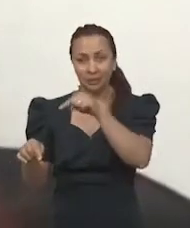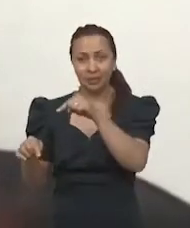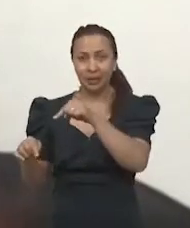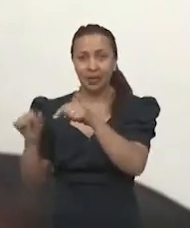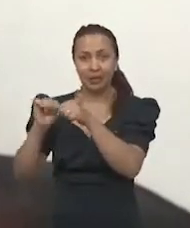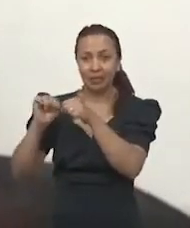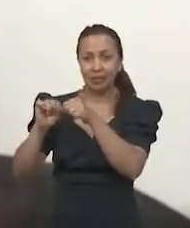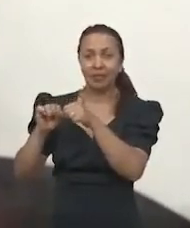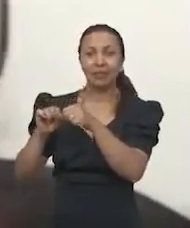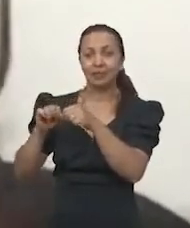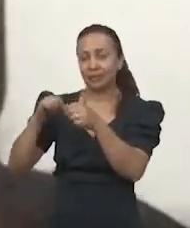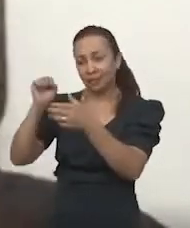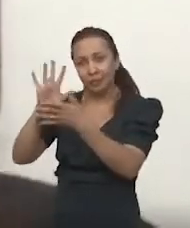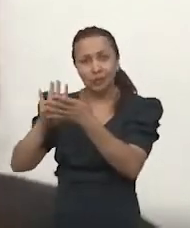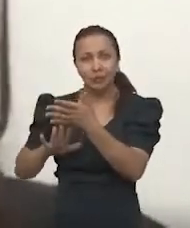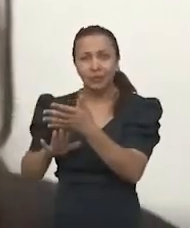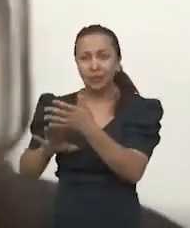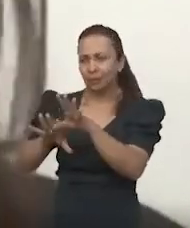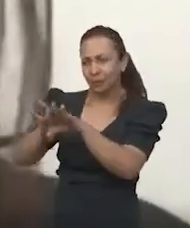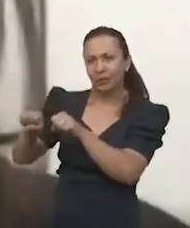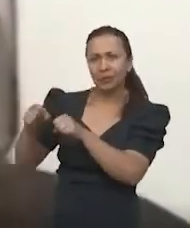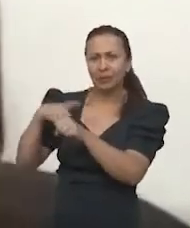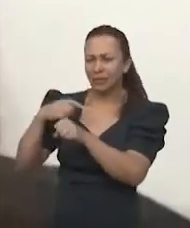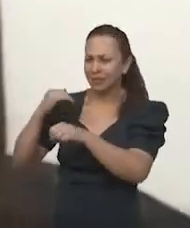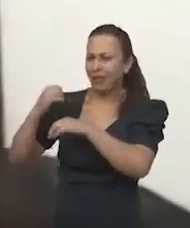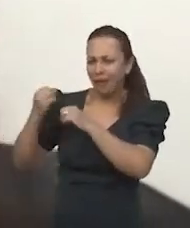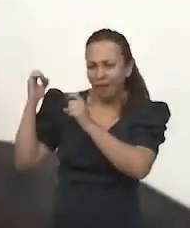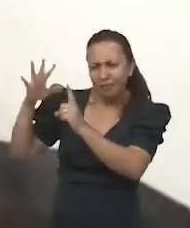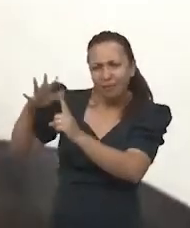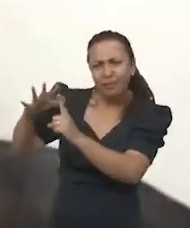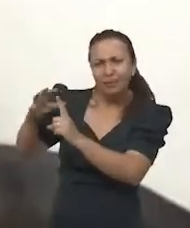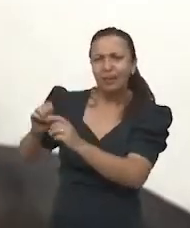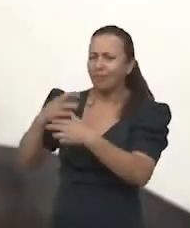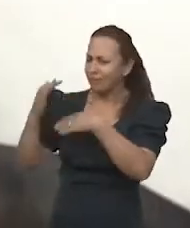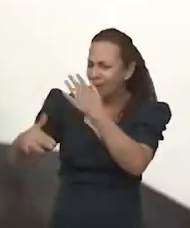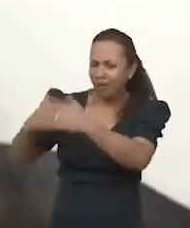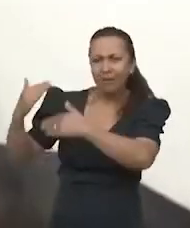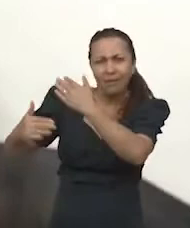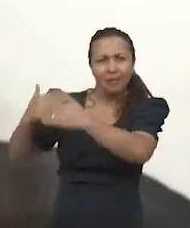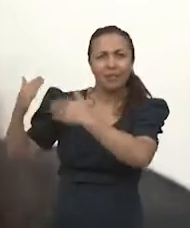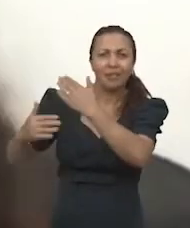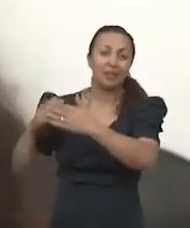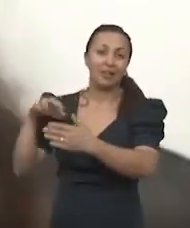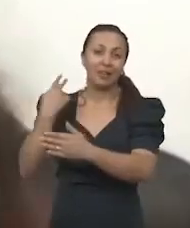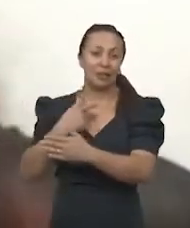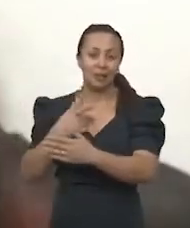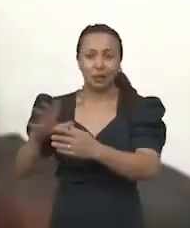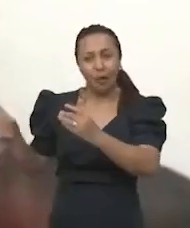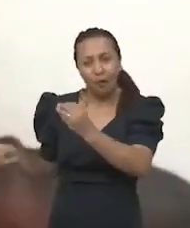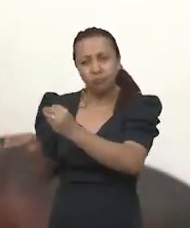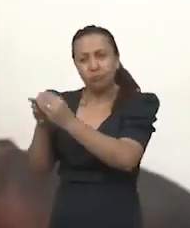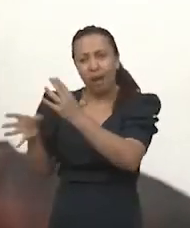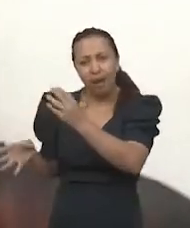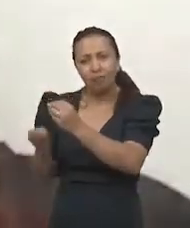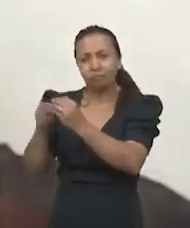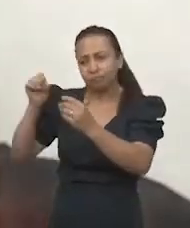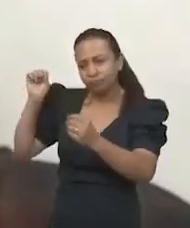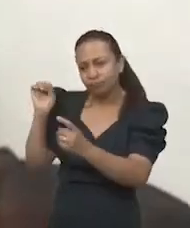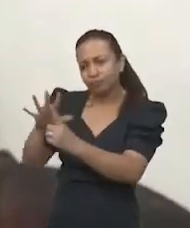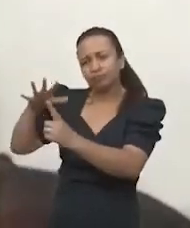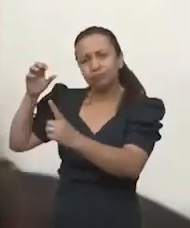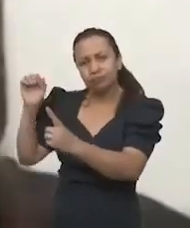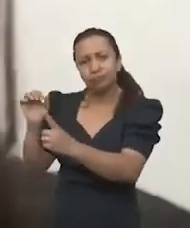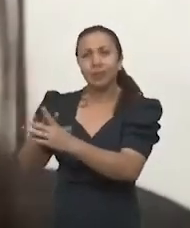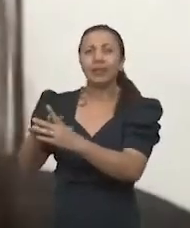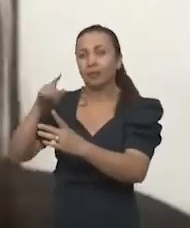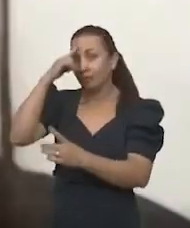essa atividade formativa, né, que tem toda uma série de atividades bastante lúdicas e que a gente incorpora essas